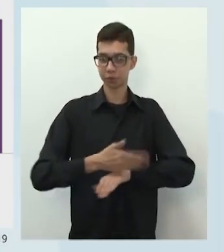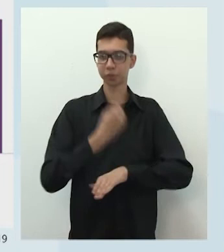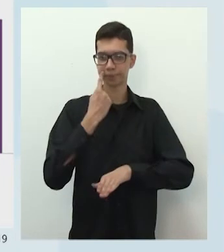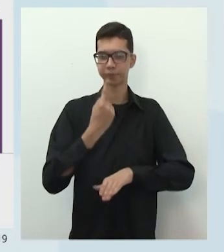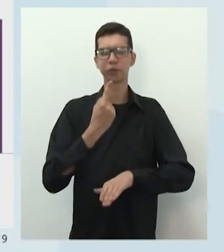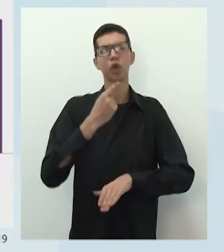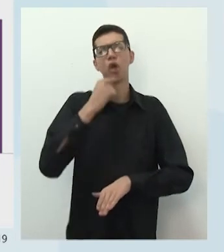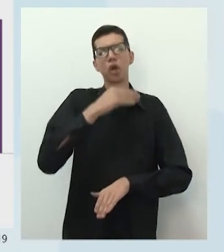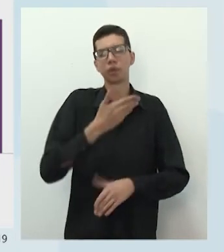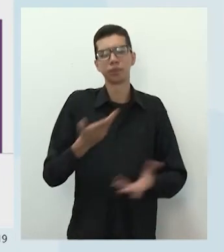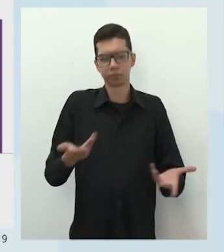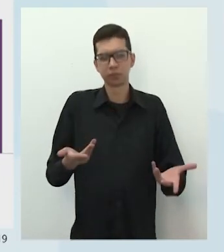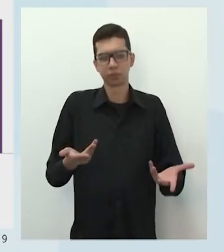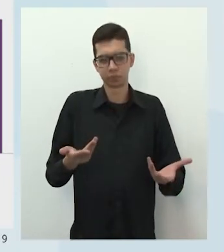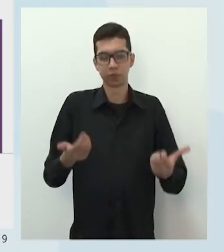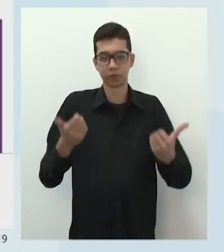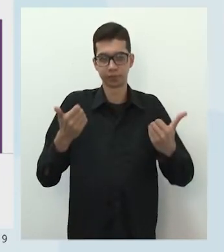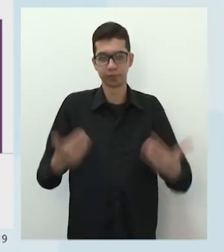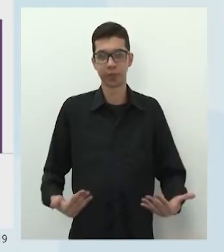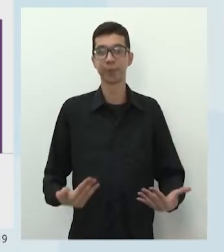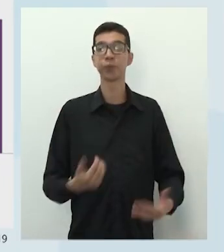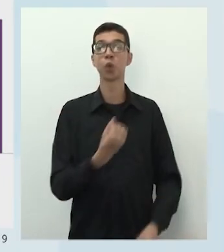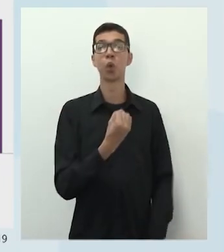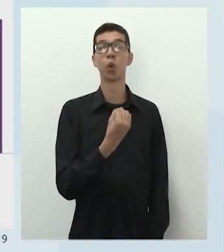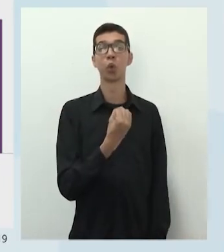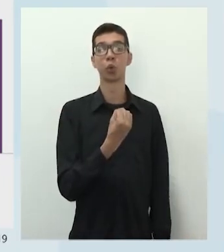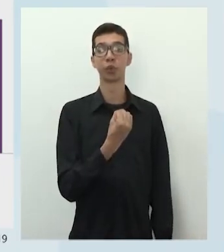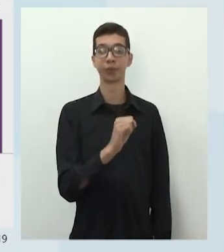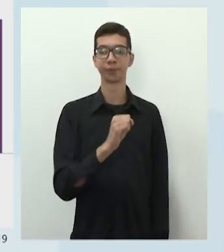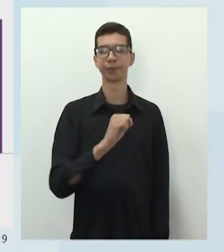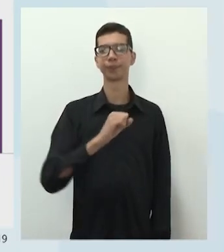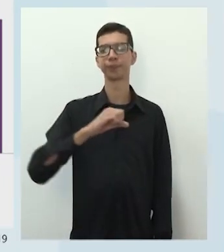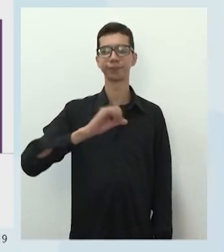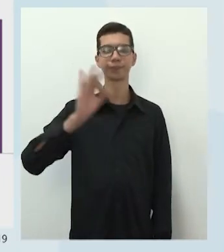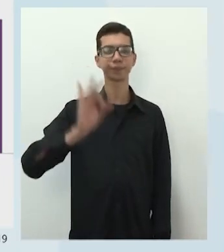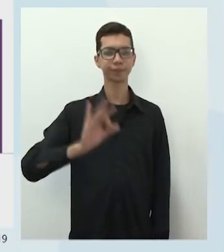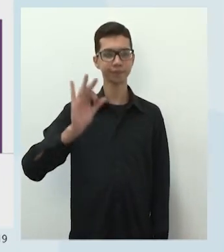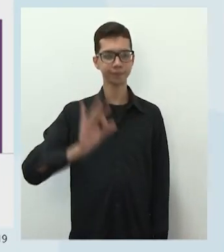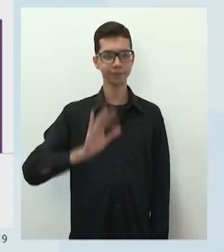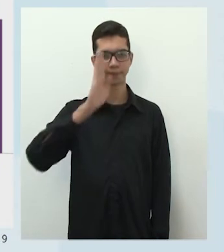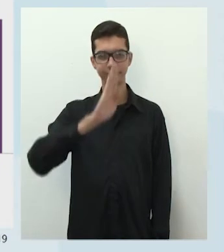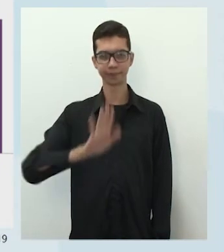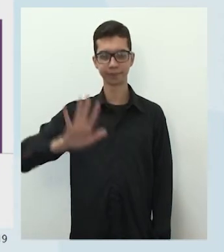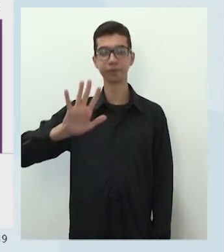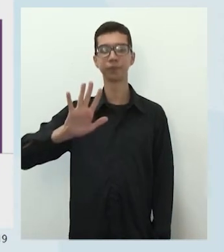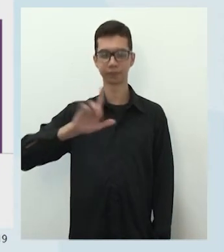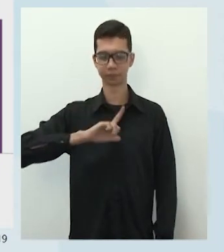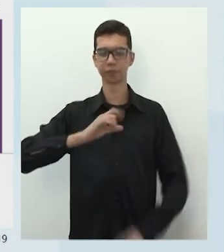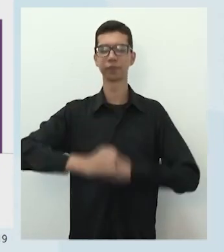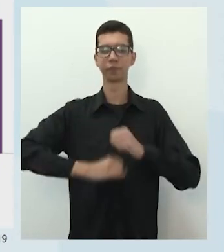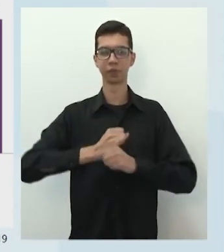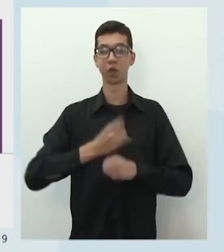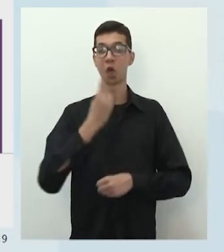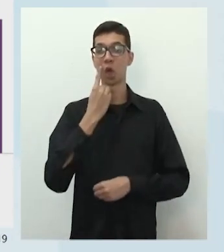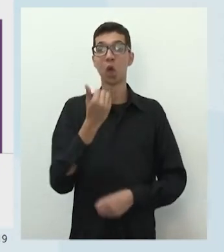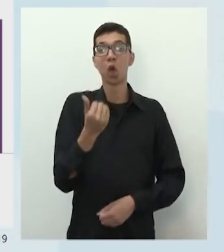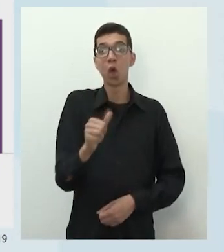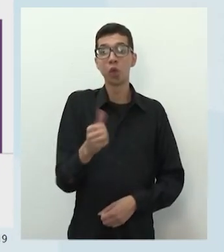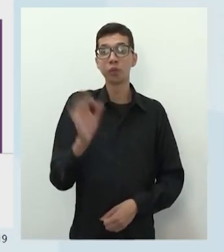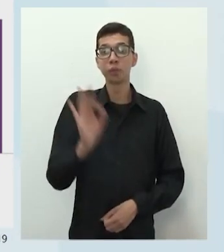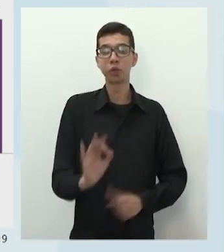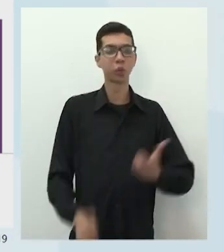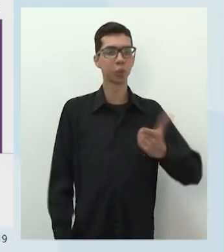mais de 2.900 adolescentes de 9 a 17 anos. Vamos lá, passa o próximo para mim. É que eu não estou vendo, eu